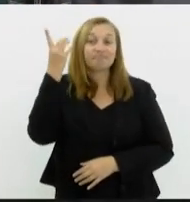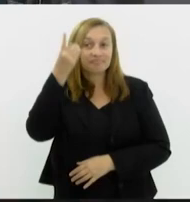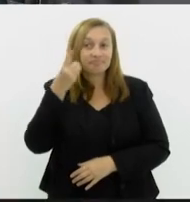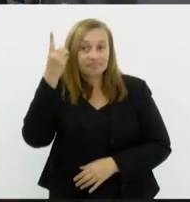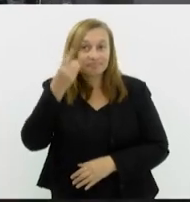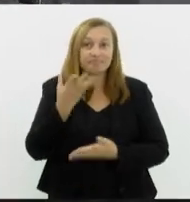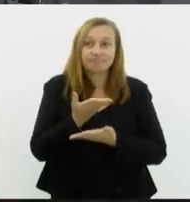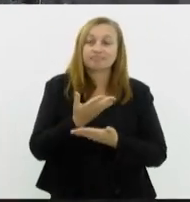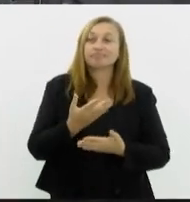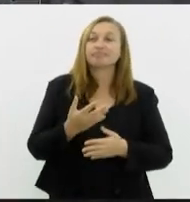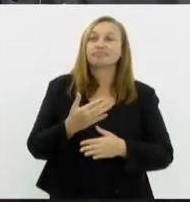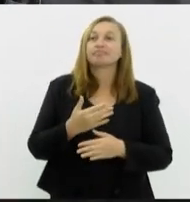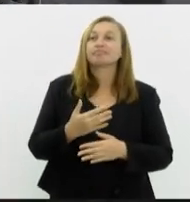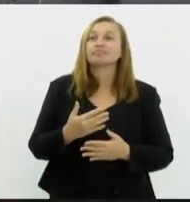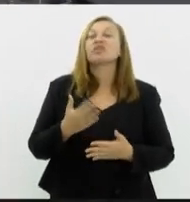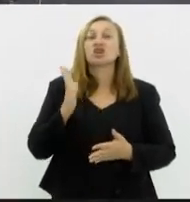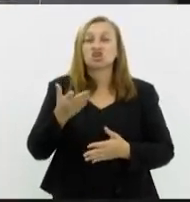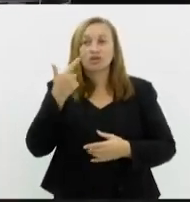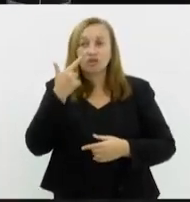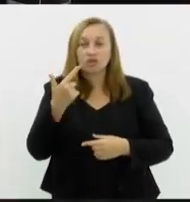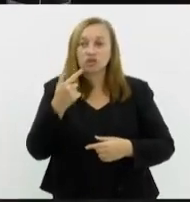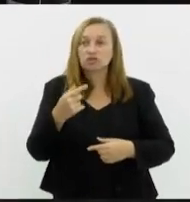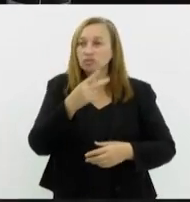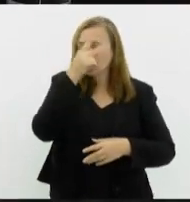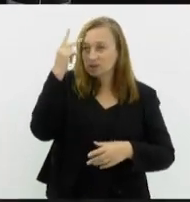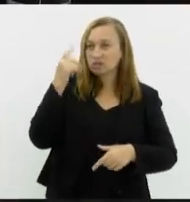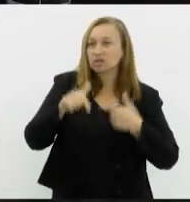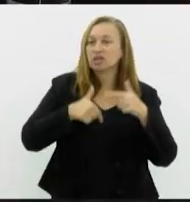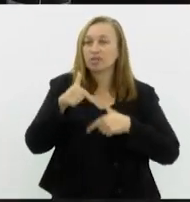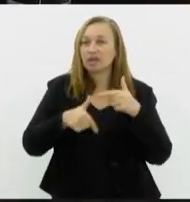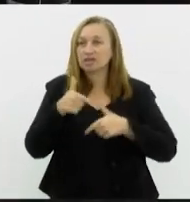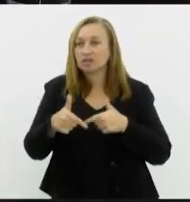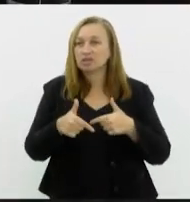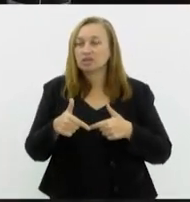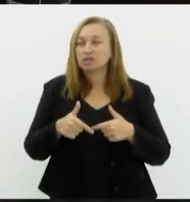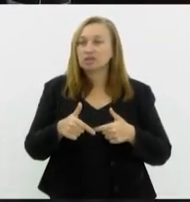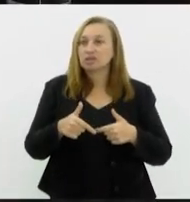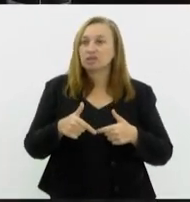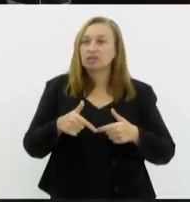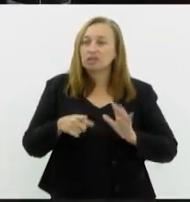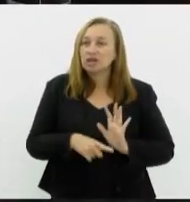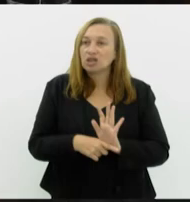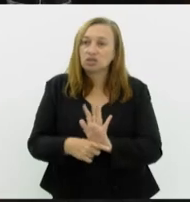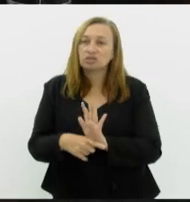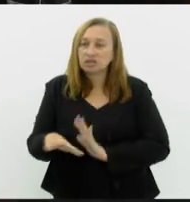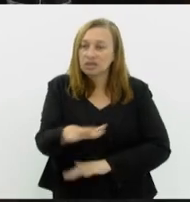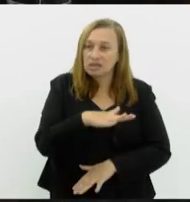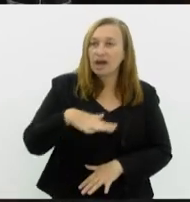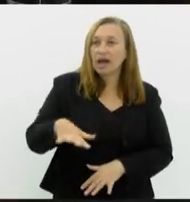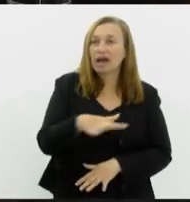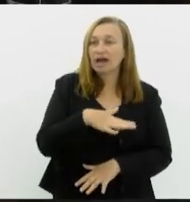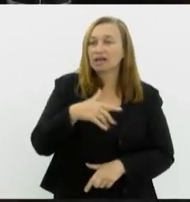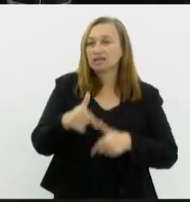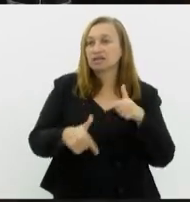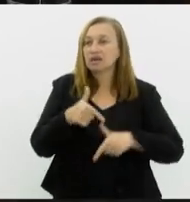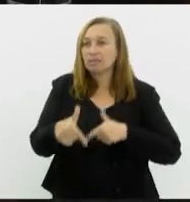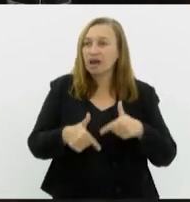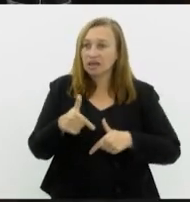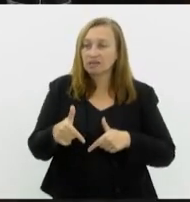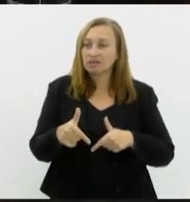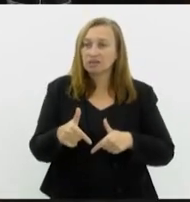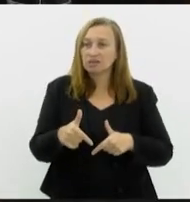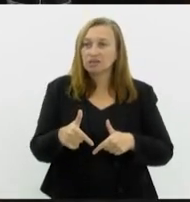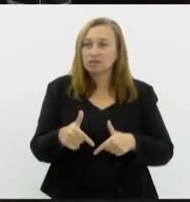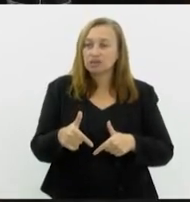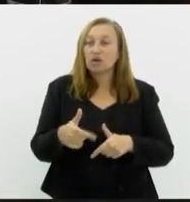e deputadas, já visto os trabalhadores e trabalhadoras que fomentam esse mercado serem compostos